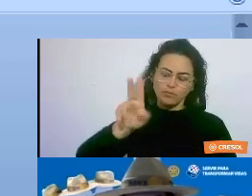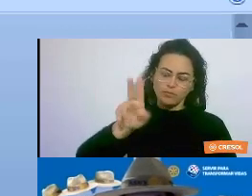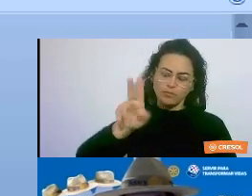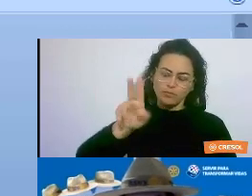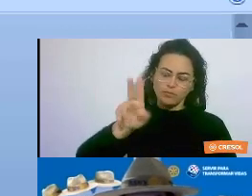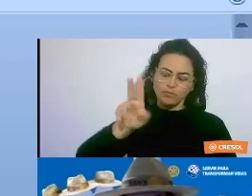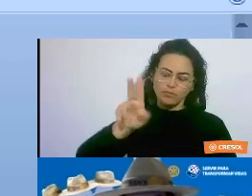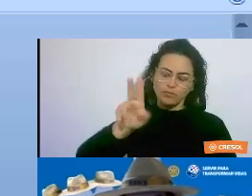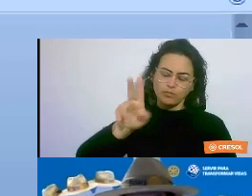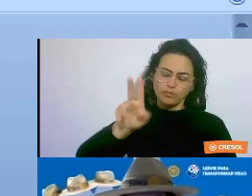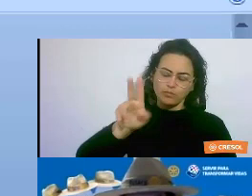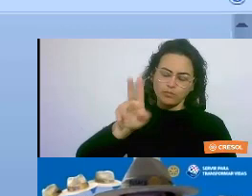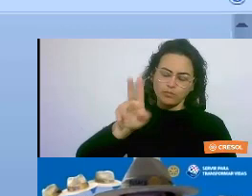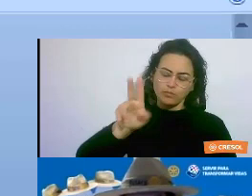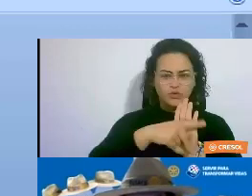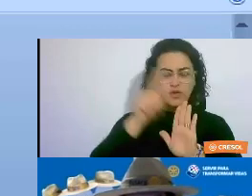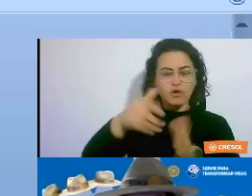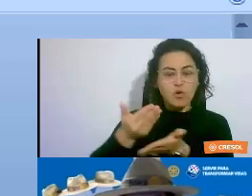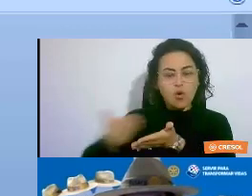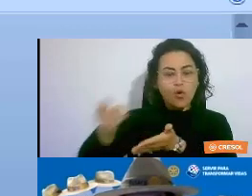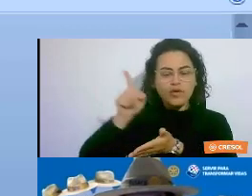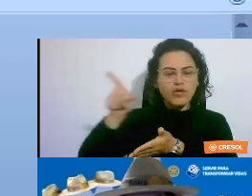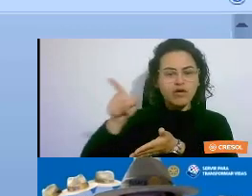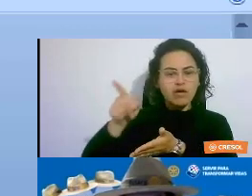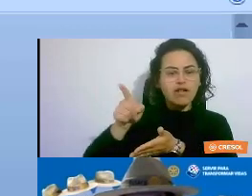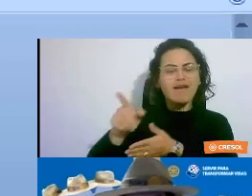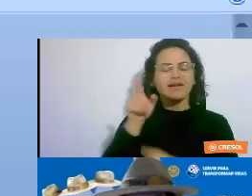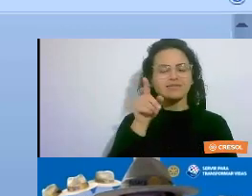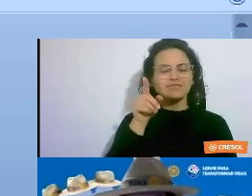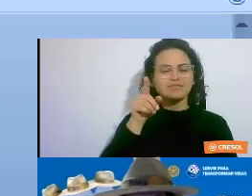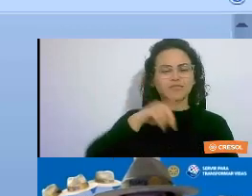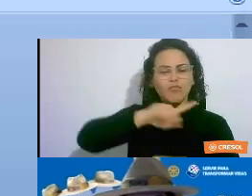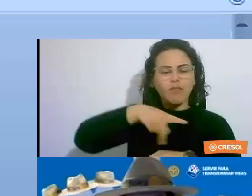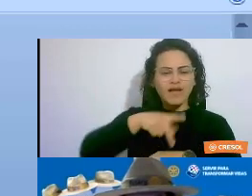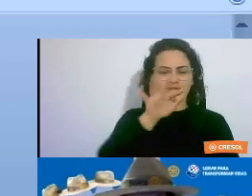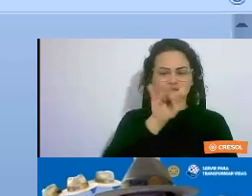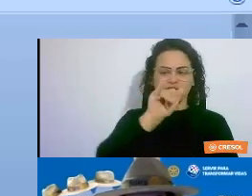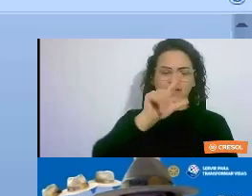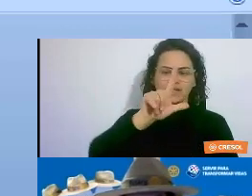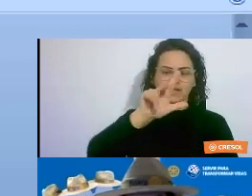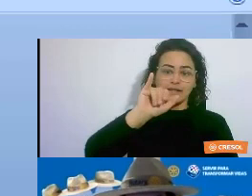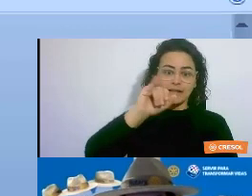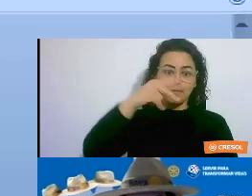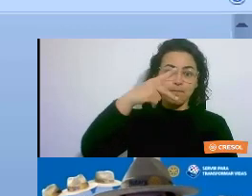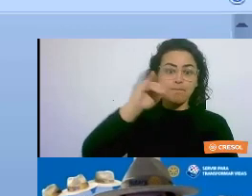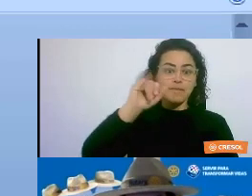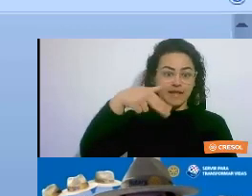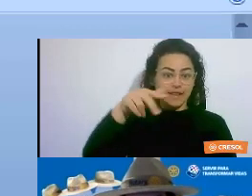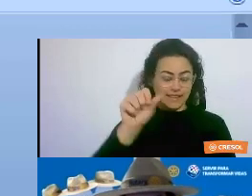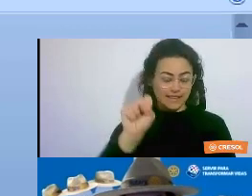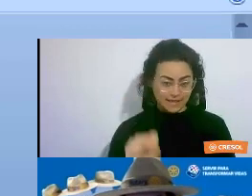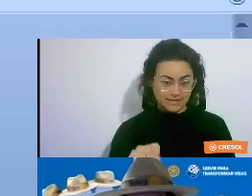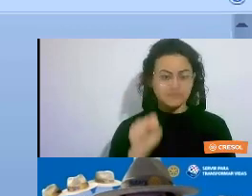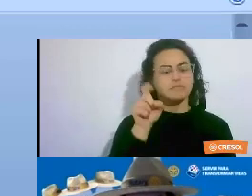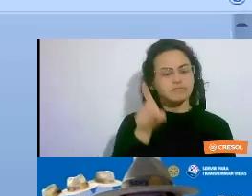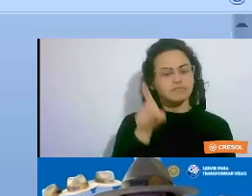a partir das Filipinas, aí, onde teve o caos. Né? Então, temos aí o segundo homem de visão dentro do Rotary,